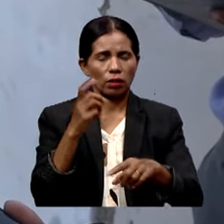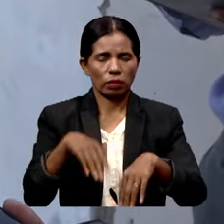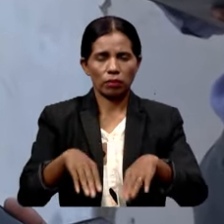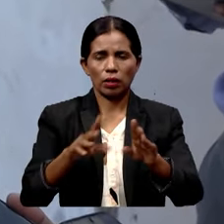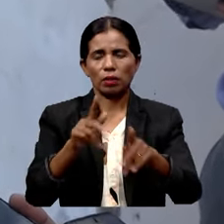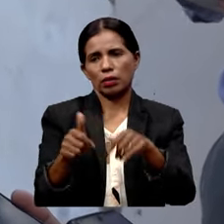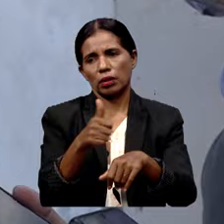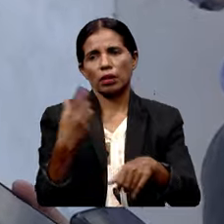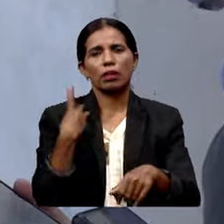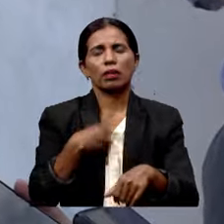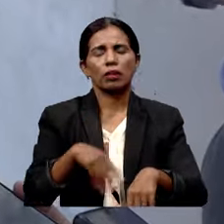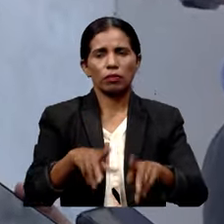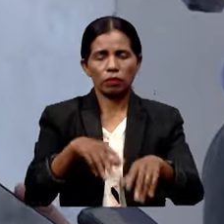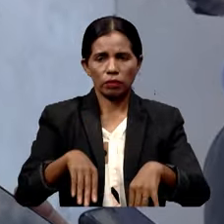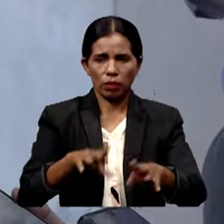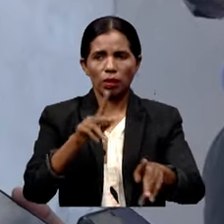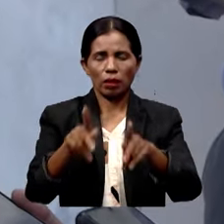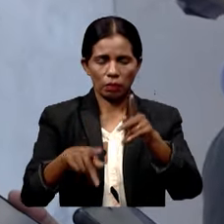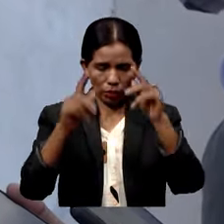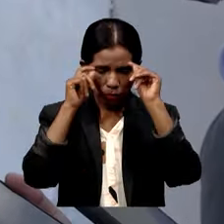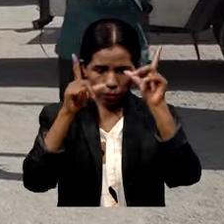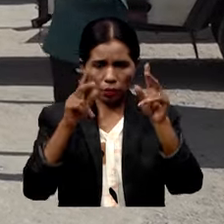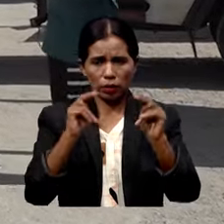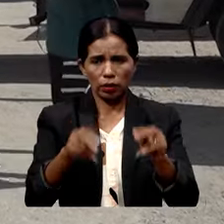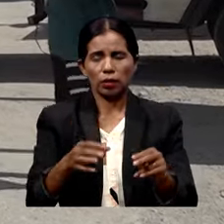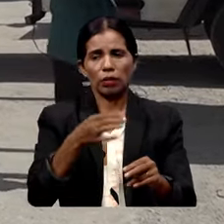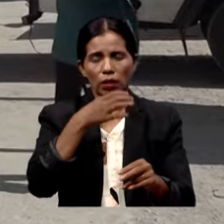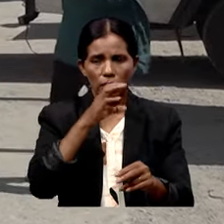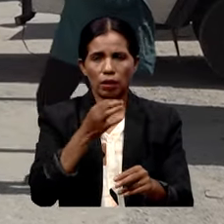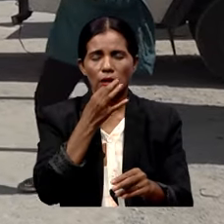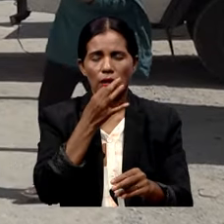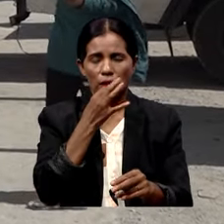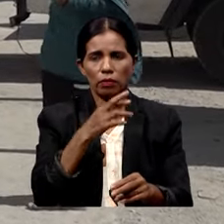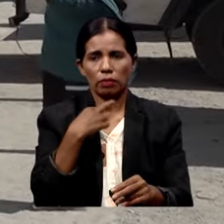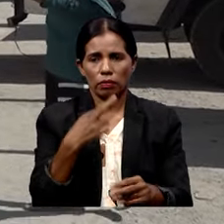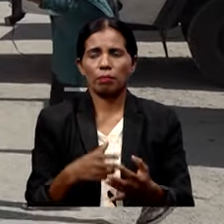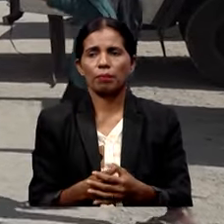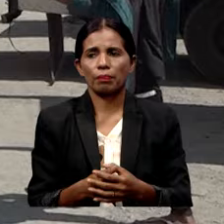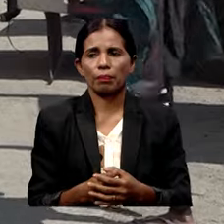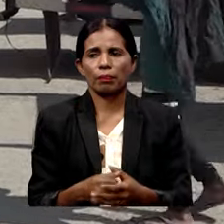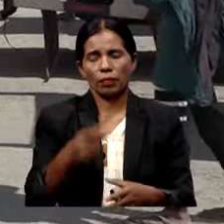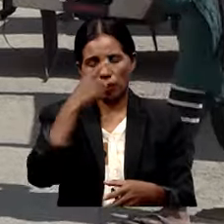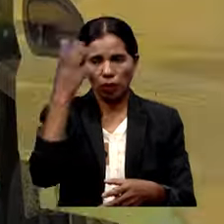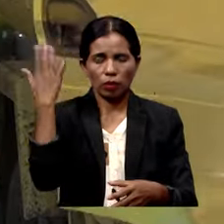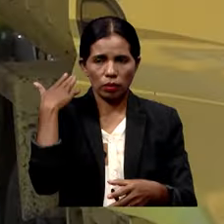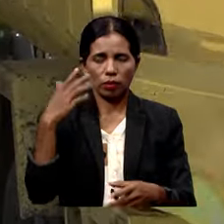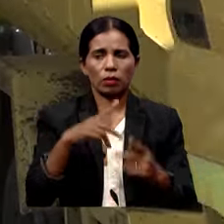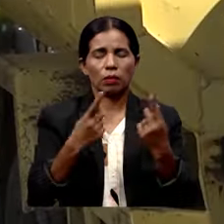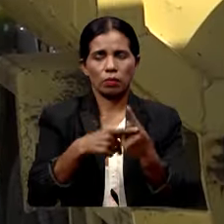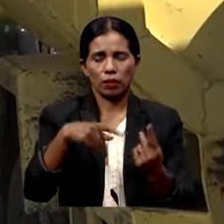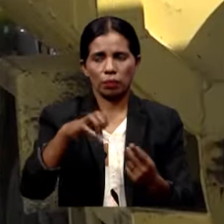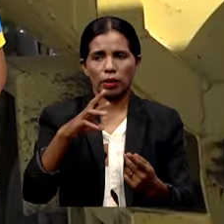famba Timur Wan sini lebih mau presiden ini, fos nih. Situasi ini akontesi ona pada larua, tambah antes nih, empresa